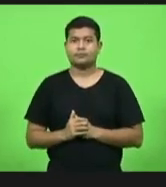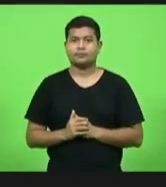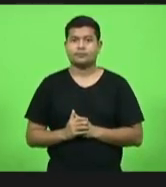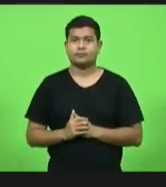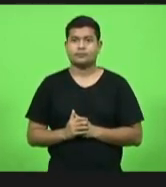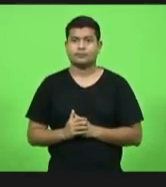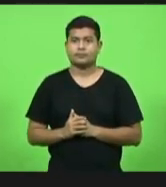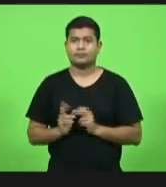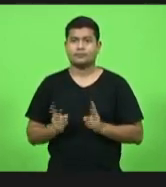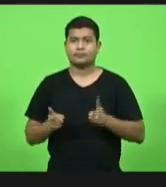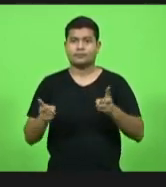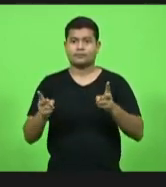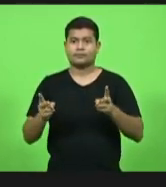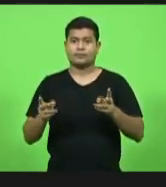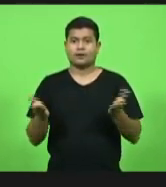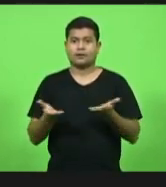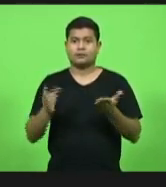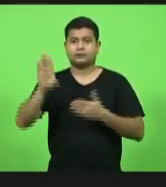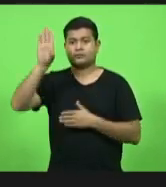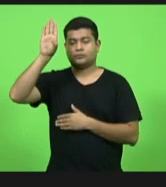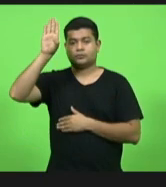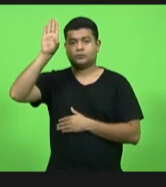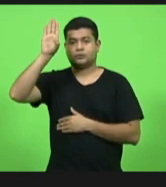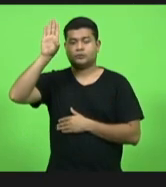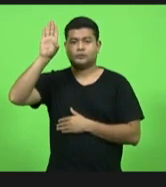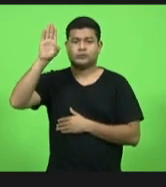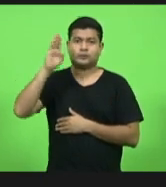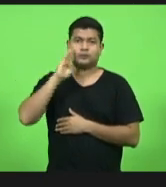Presidente. Ainda em discussão, com a palavra o deputado Bruno Souza.